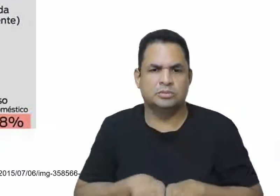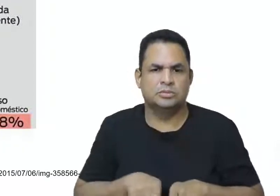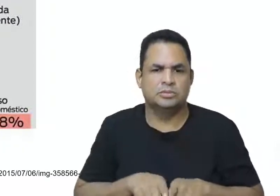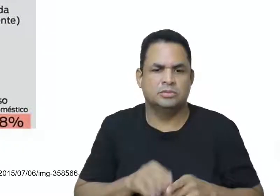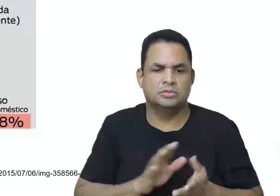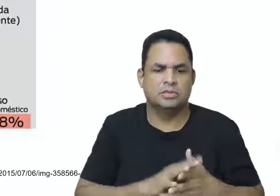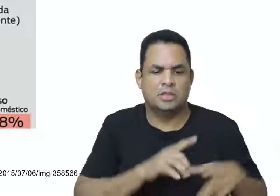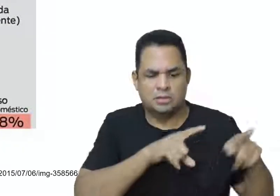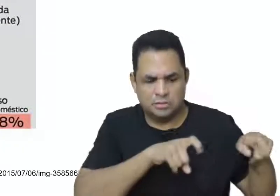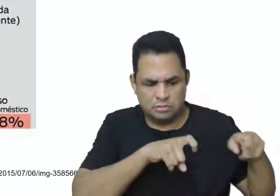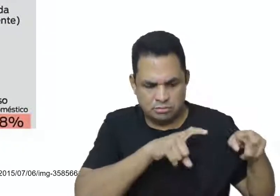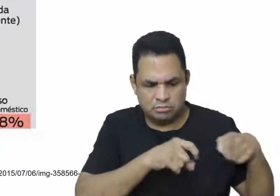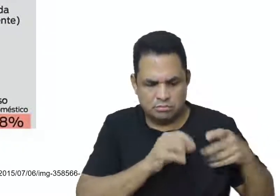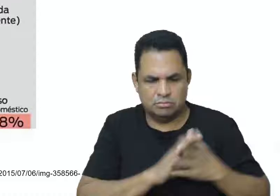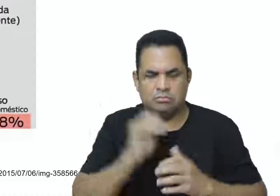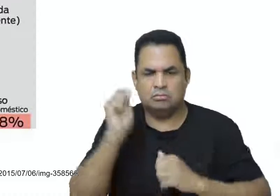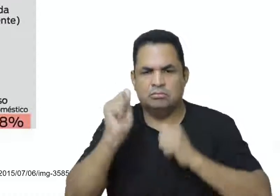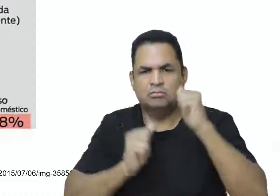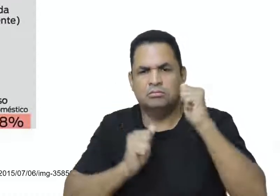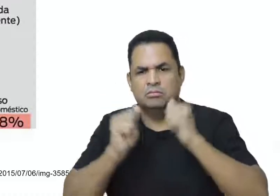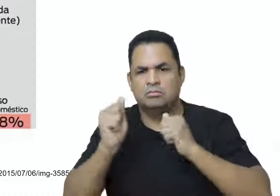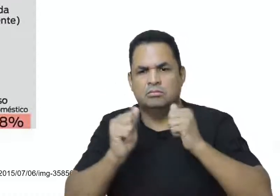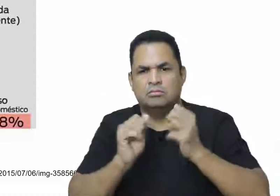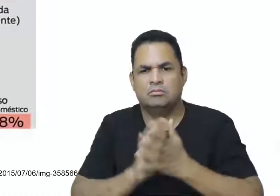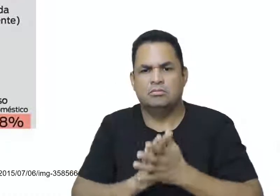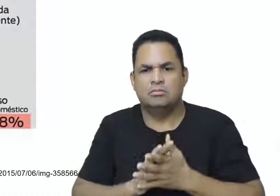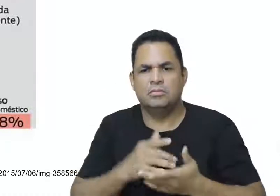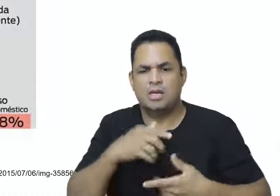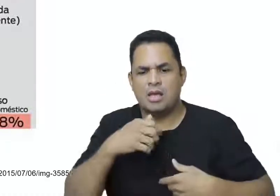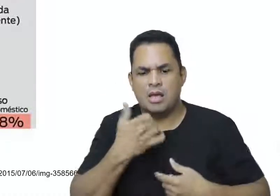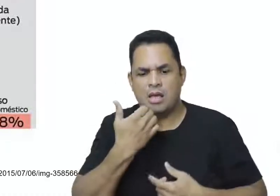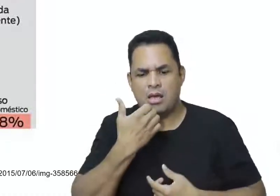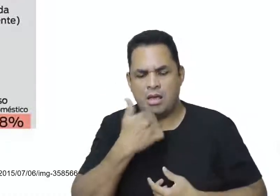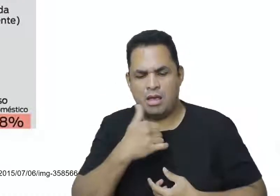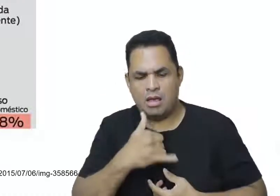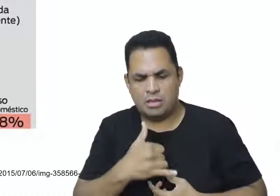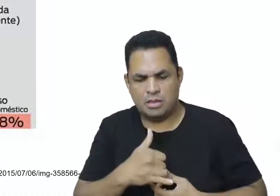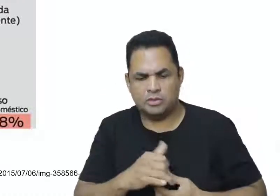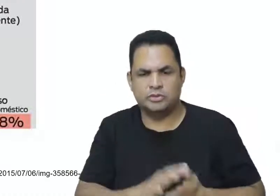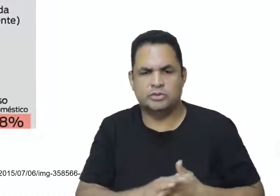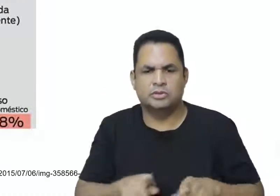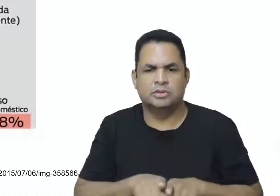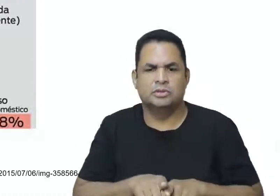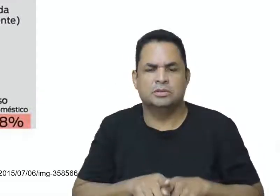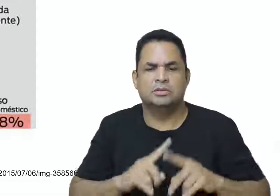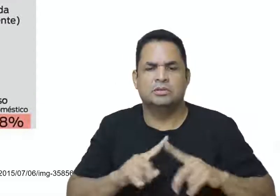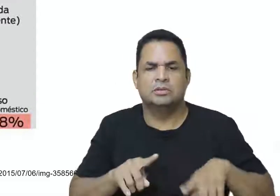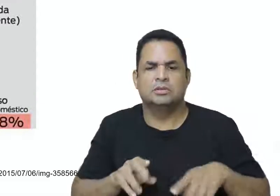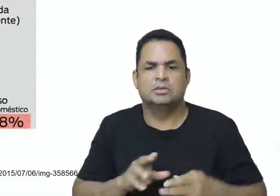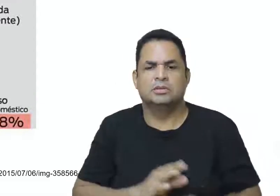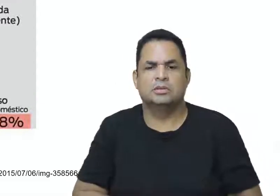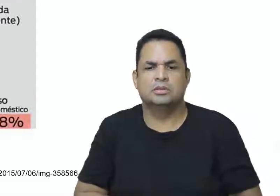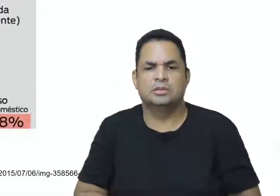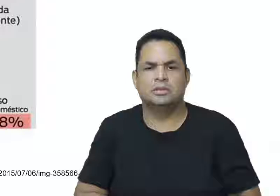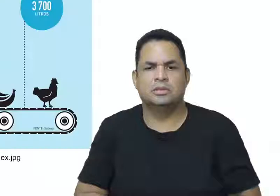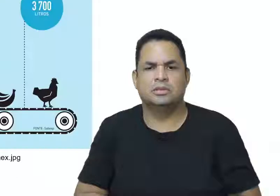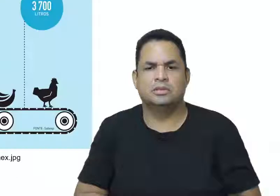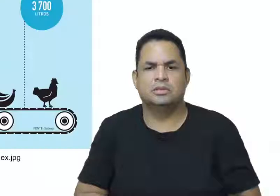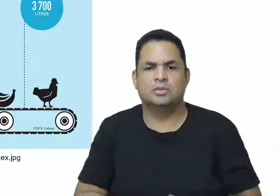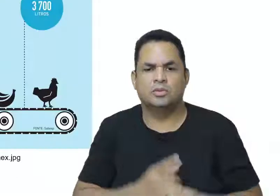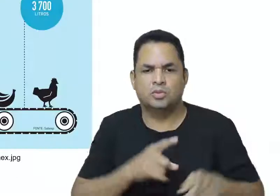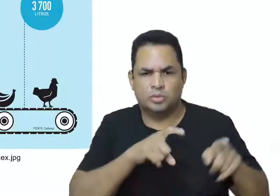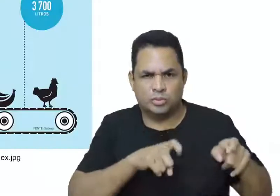para a agricultura, para a indústria, para a produção de energia, mas quem consome mais água mesmo é